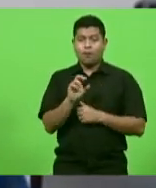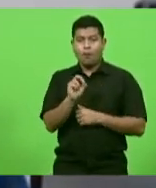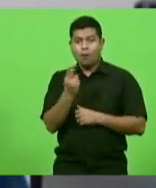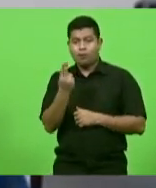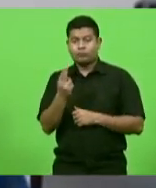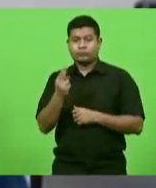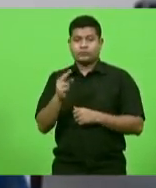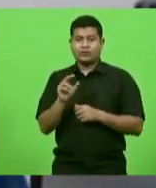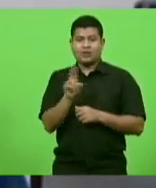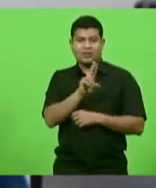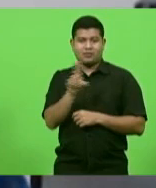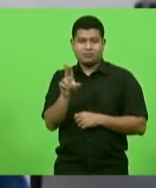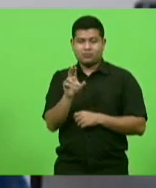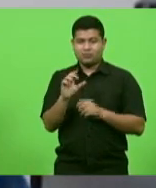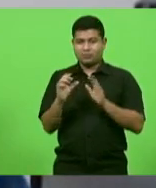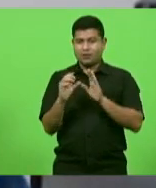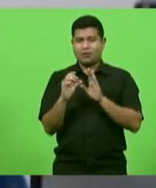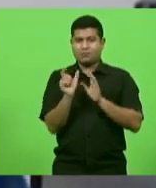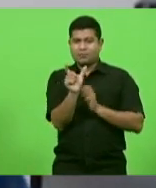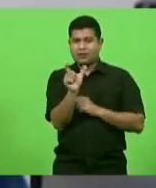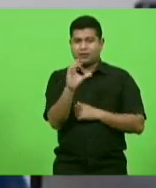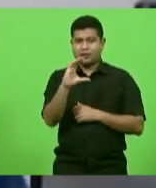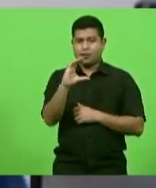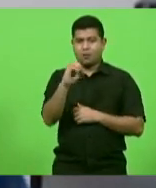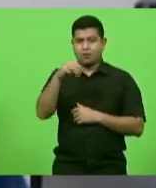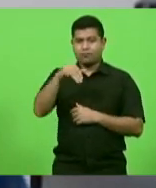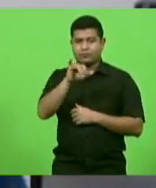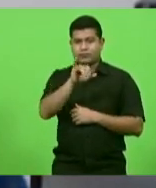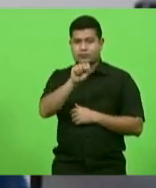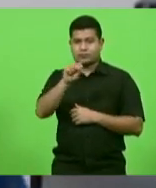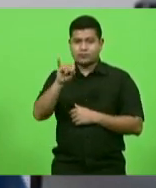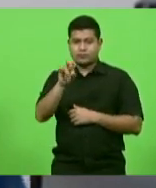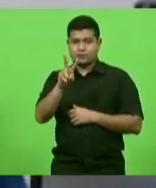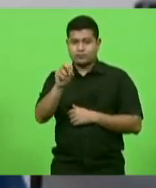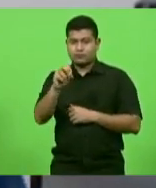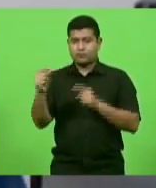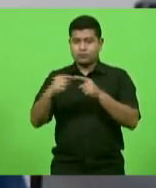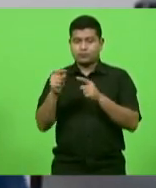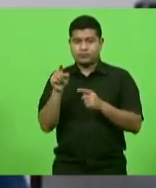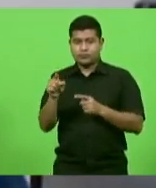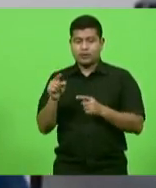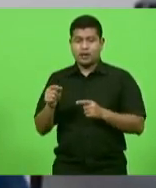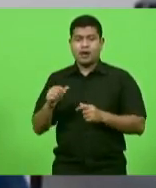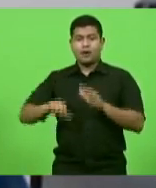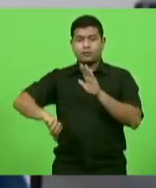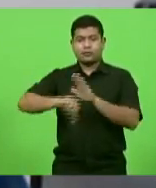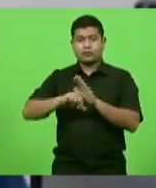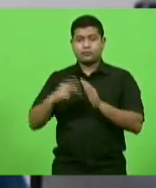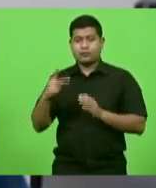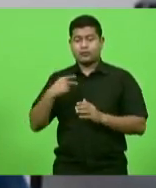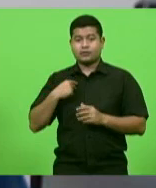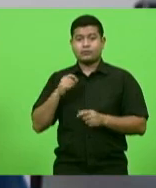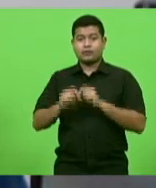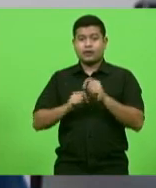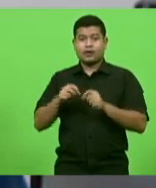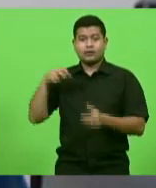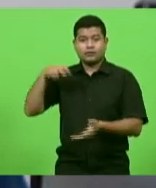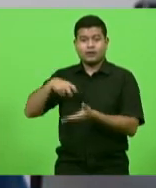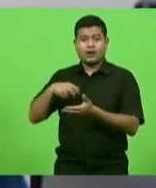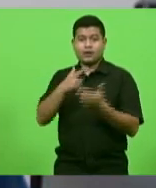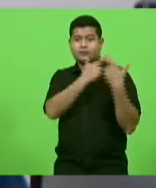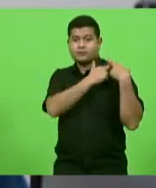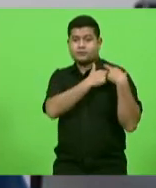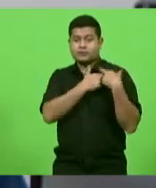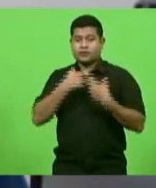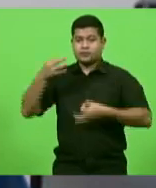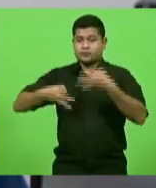por omissão ou contradição que se espera do a gente não decorre de um dever Geral de agir mas sim eu quero ver Judy e na mente